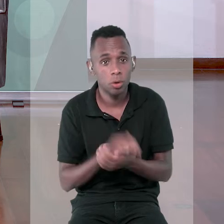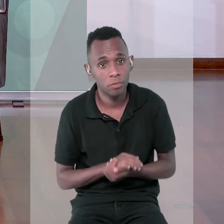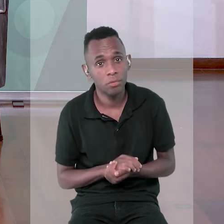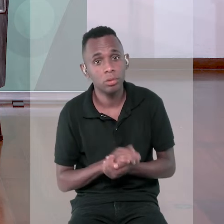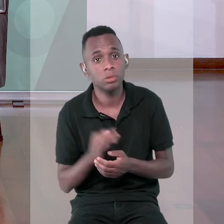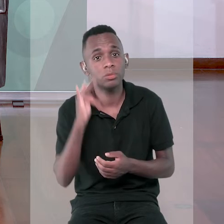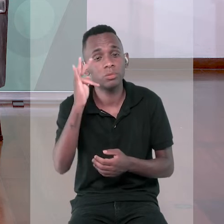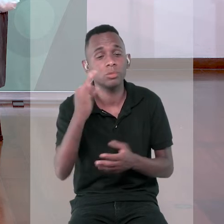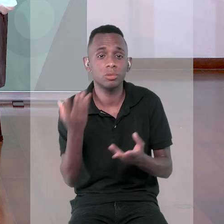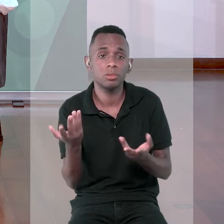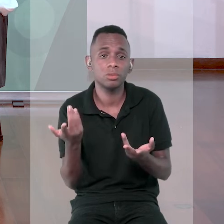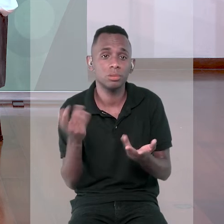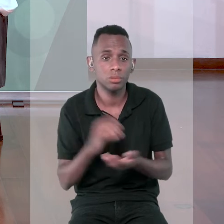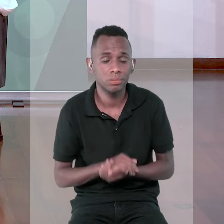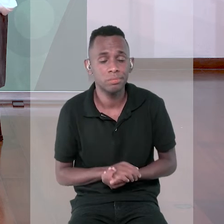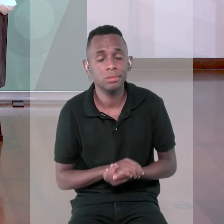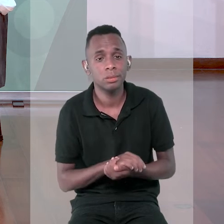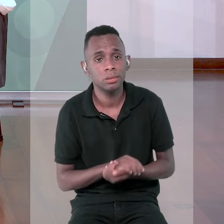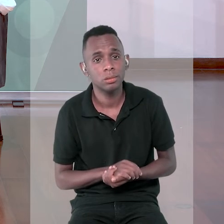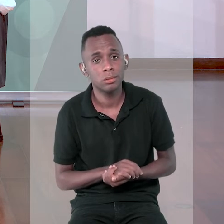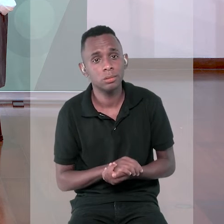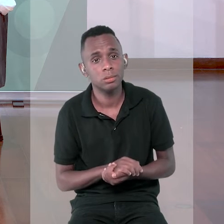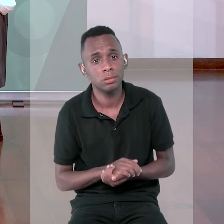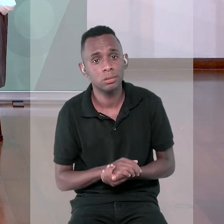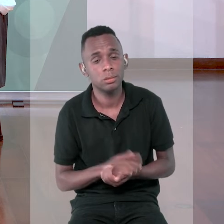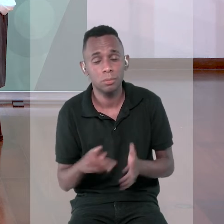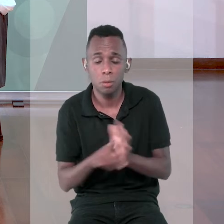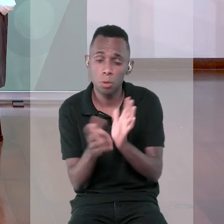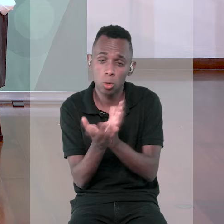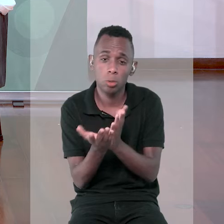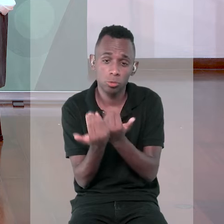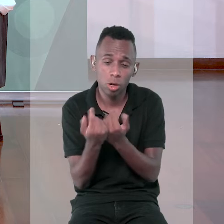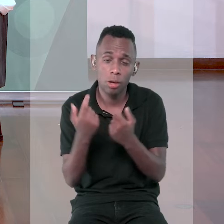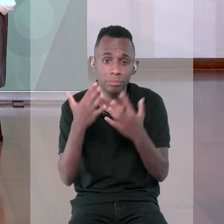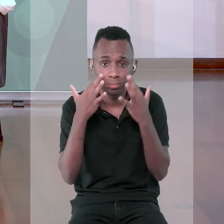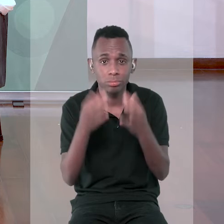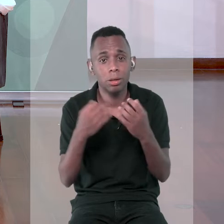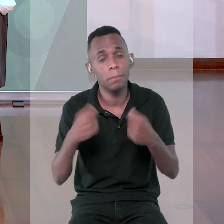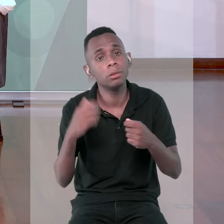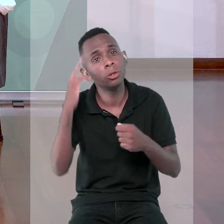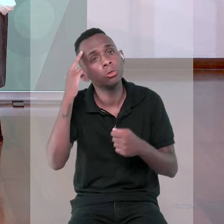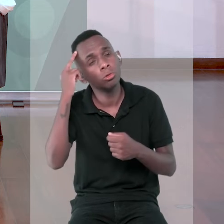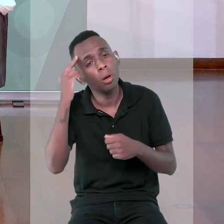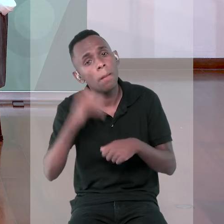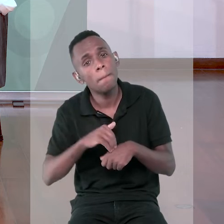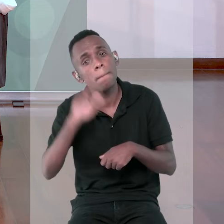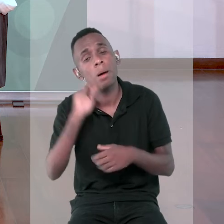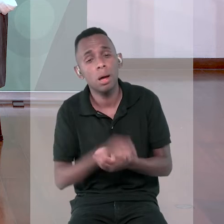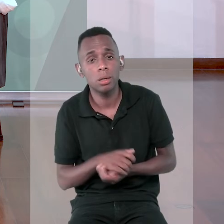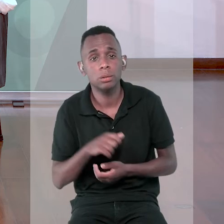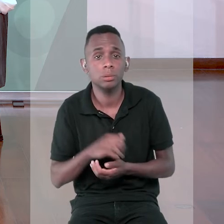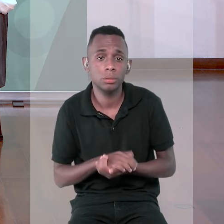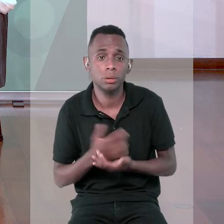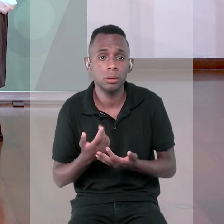um futuro trágico, né? Né? Pintamos um futuro trágico para os jovens. Temos que sonhar com alguma coisa maior. O Abgar